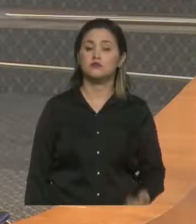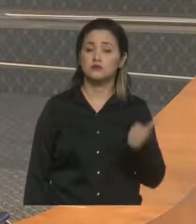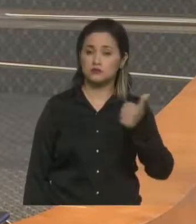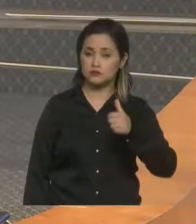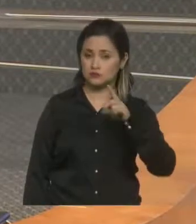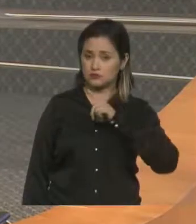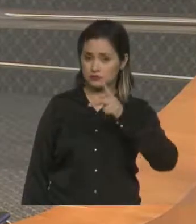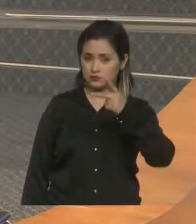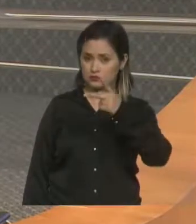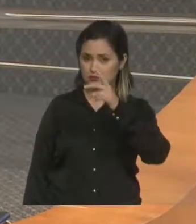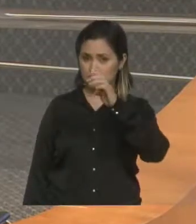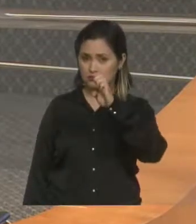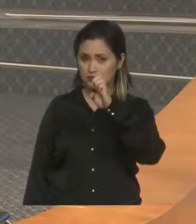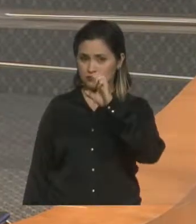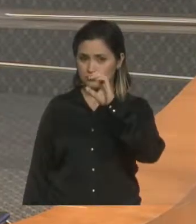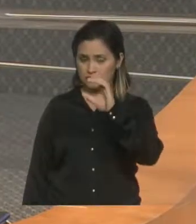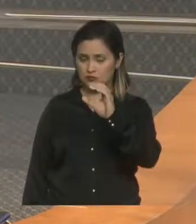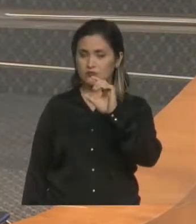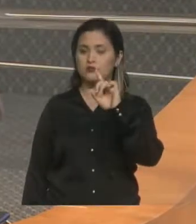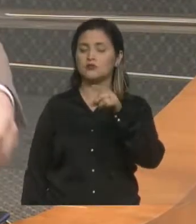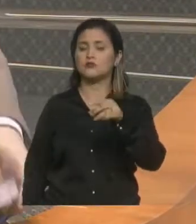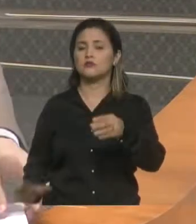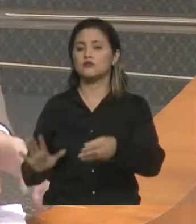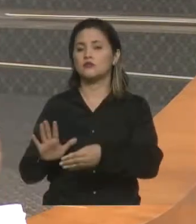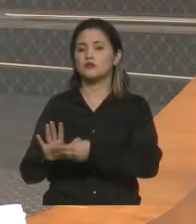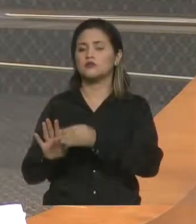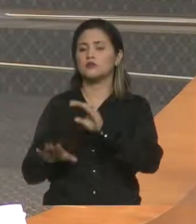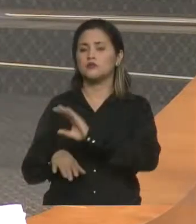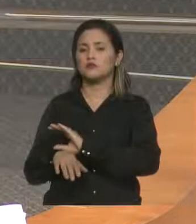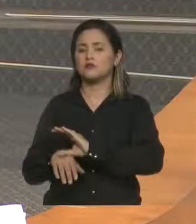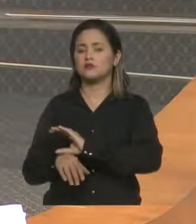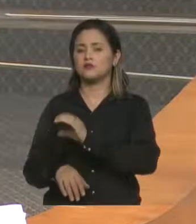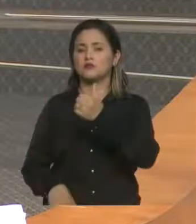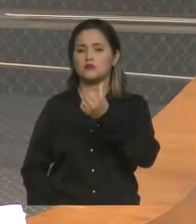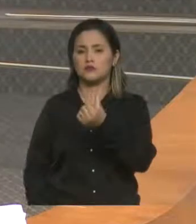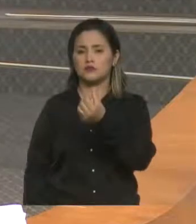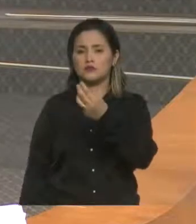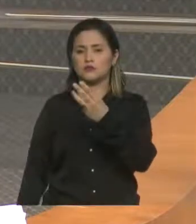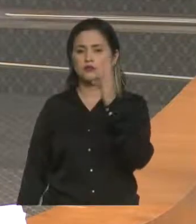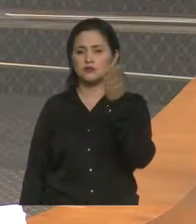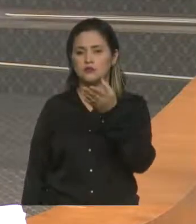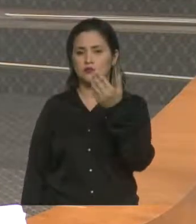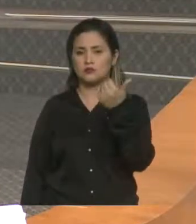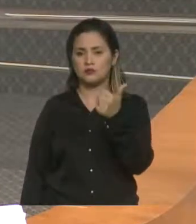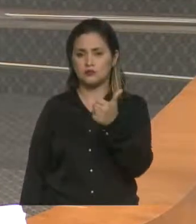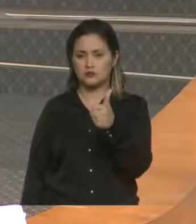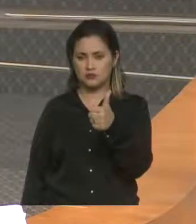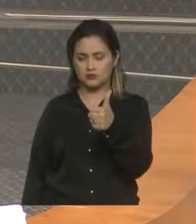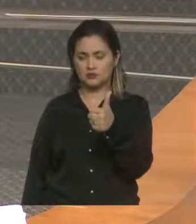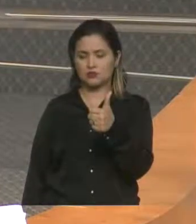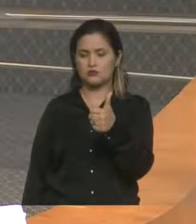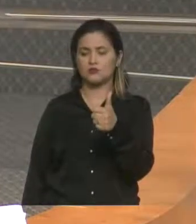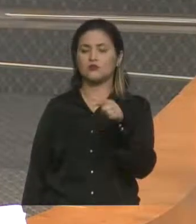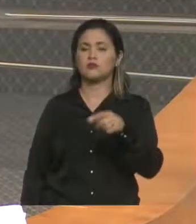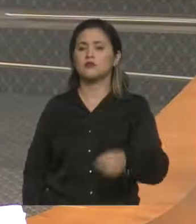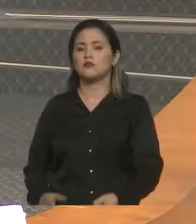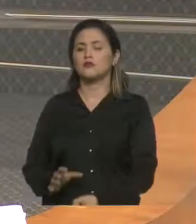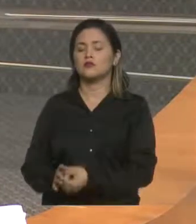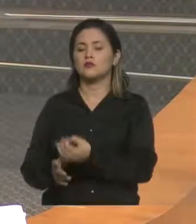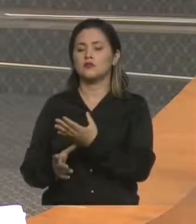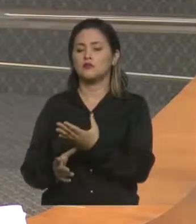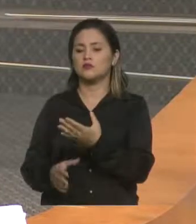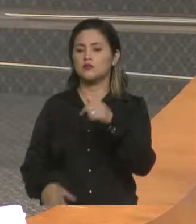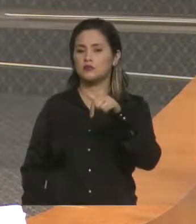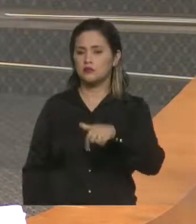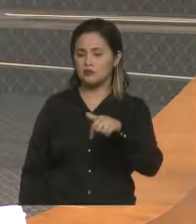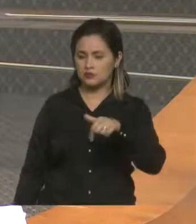PEC é a Emenda Constitucional 63, de 2011, ela foi criada aqui,